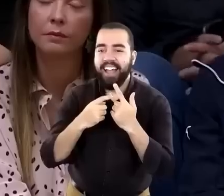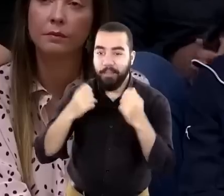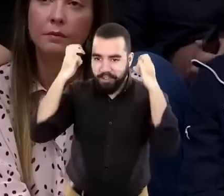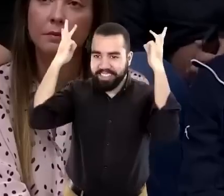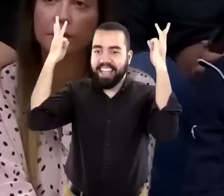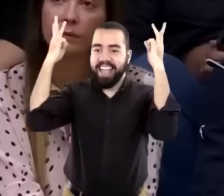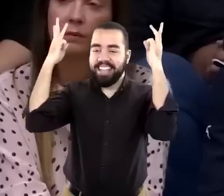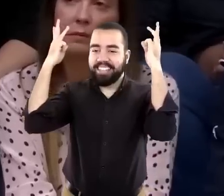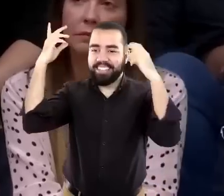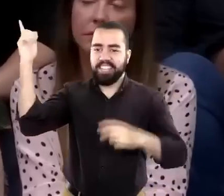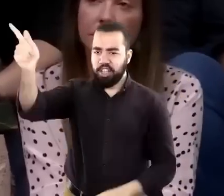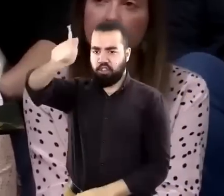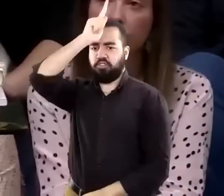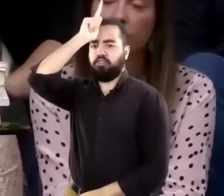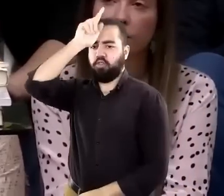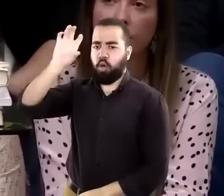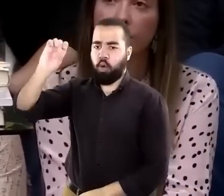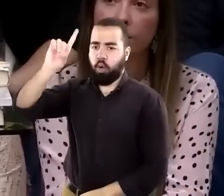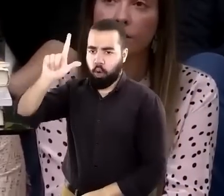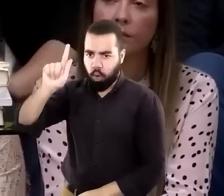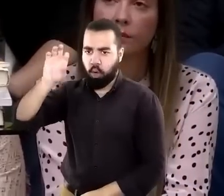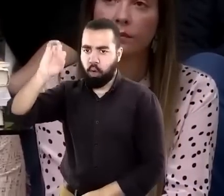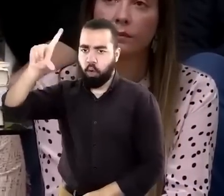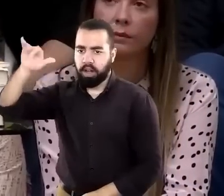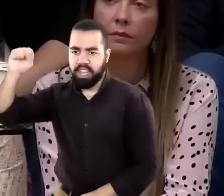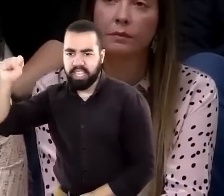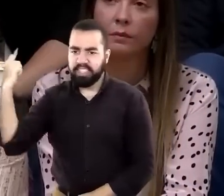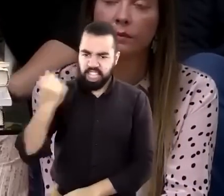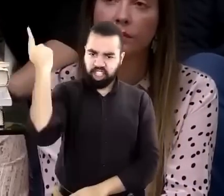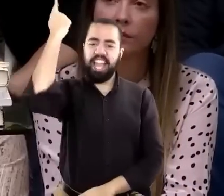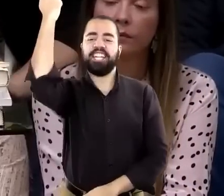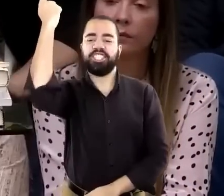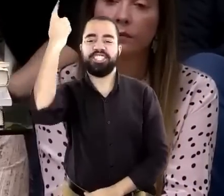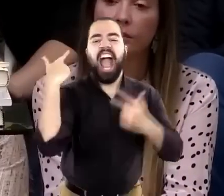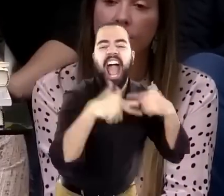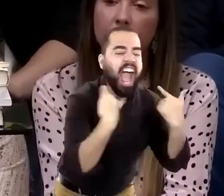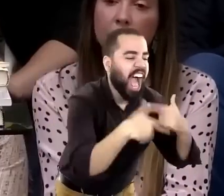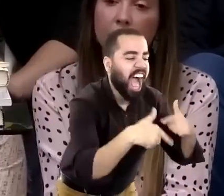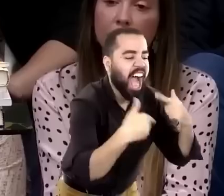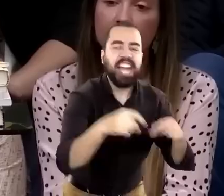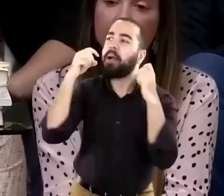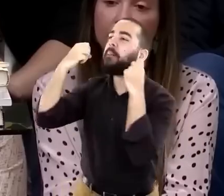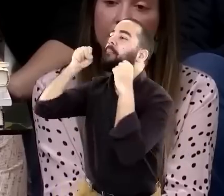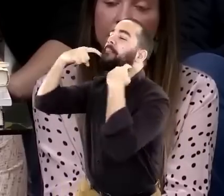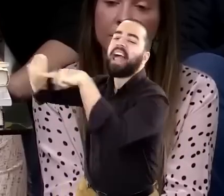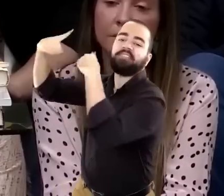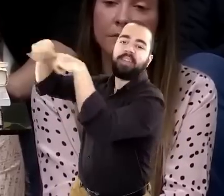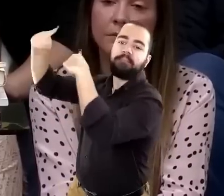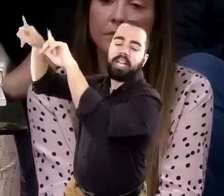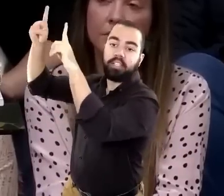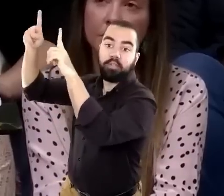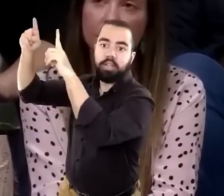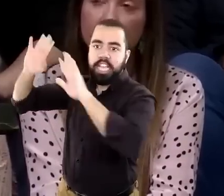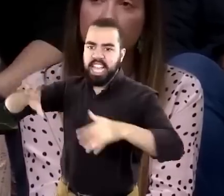derrubar um gigante duelista que desafiava e insultava o exército de Deus vivo, bastou um pastor, uma funda